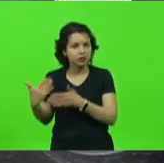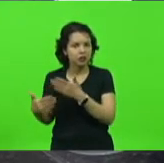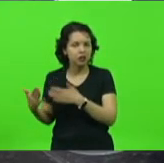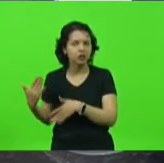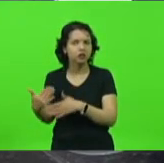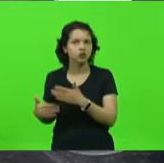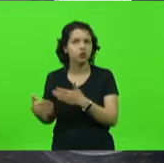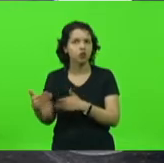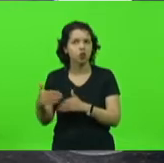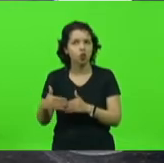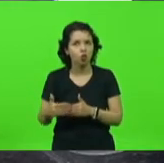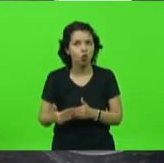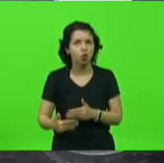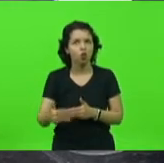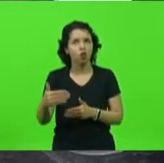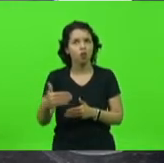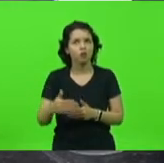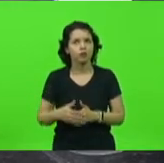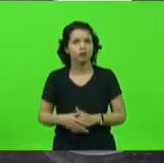né,